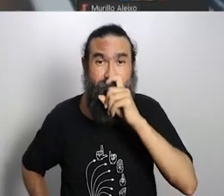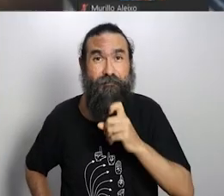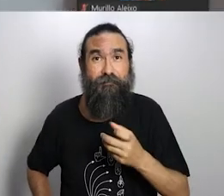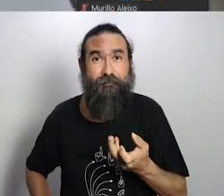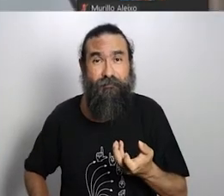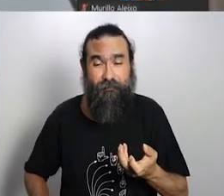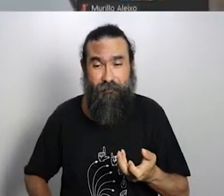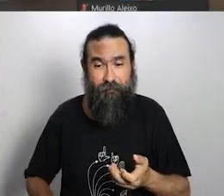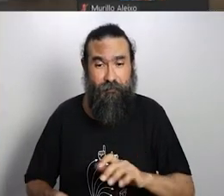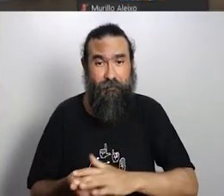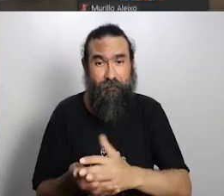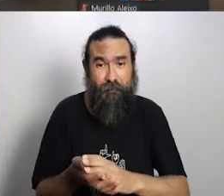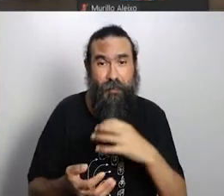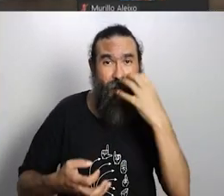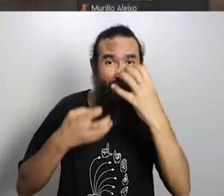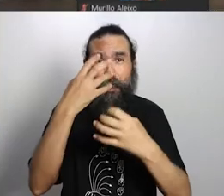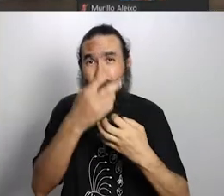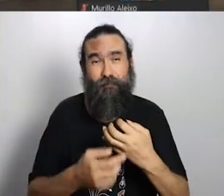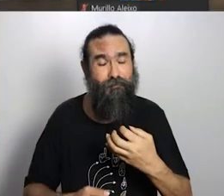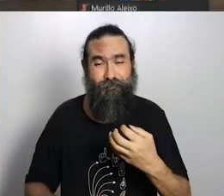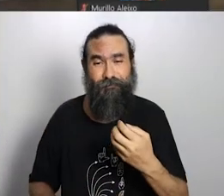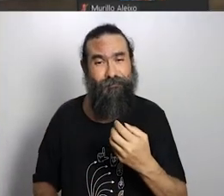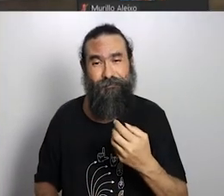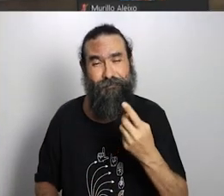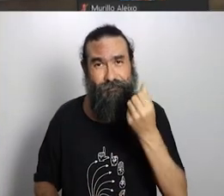eles pagavam quando queriam pagar,